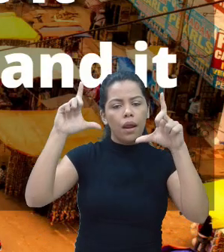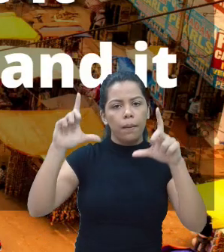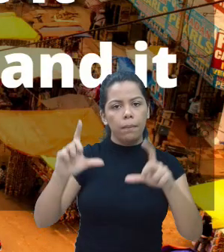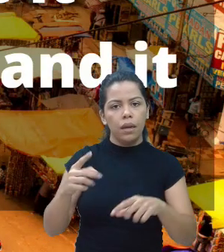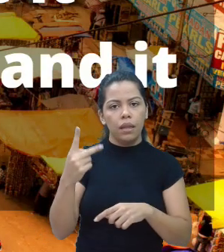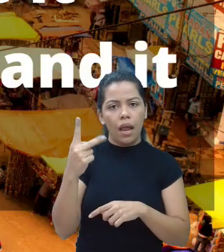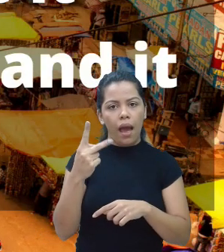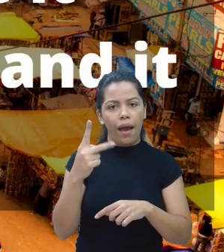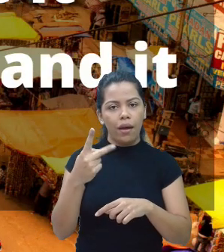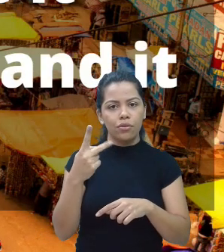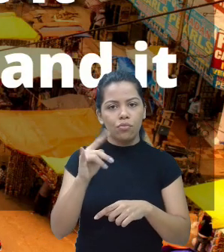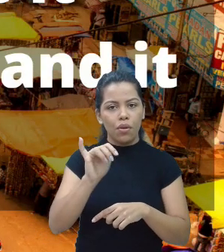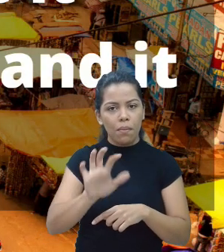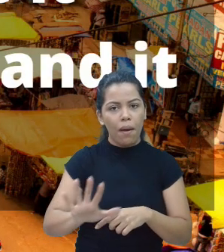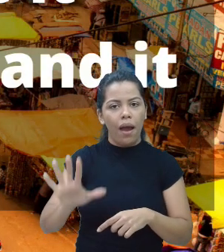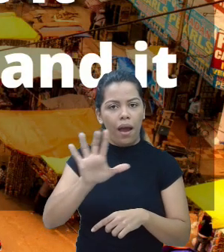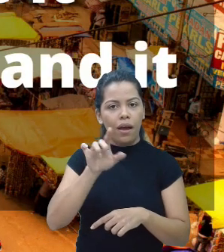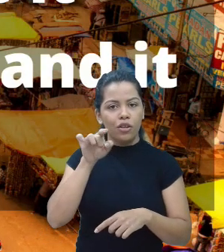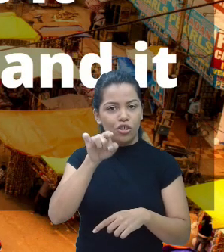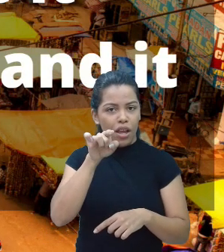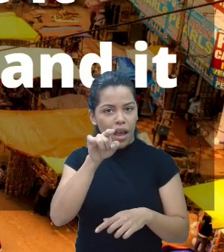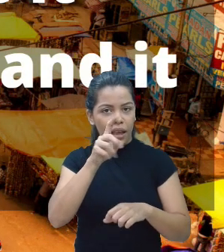o vídeo.